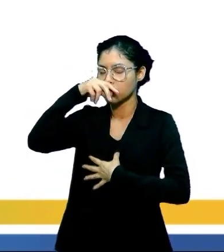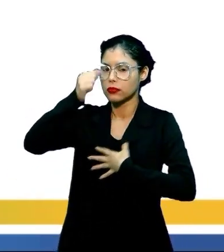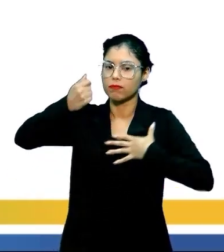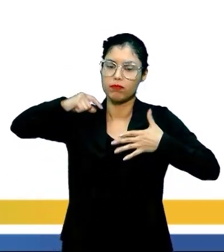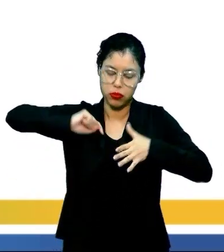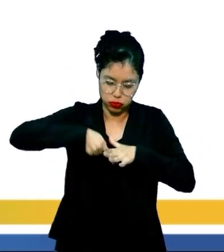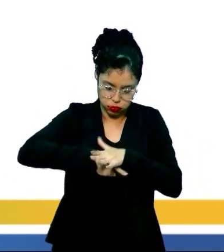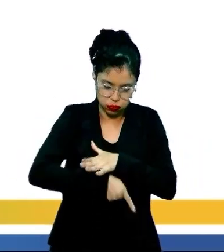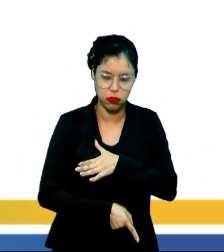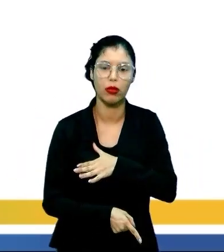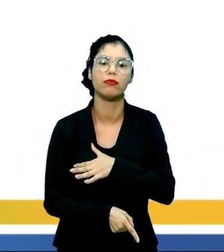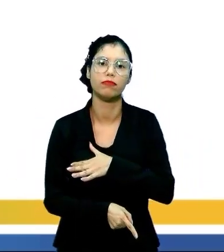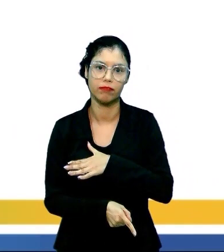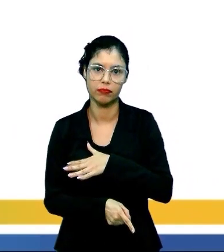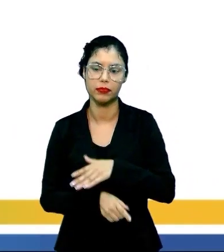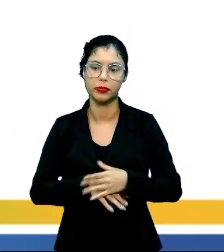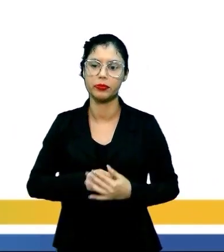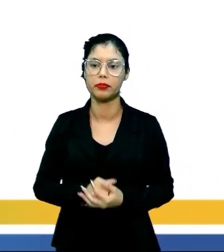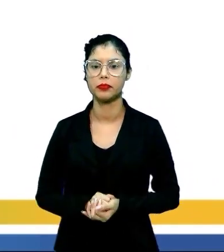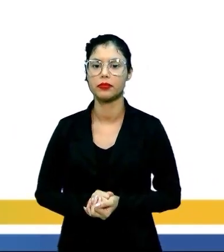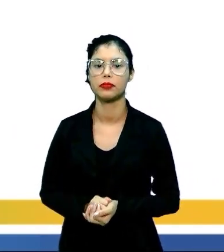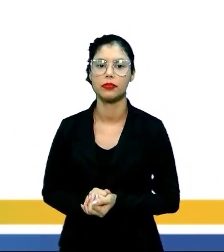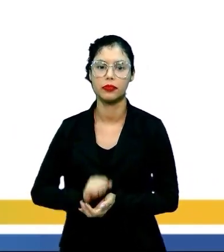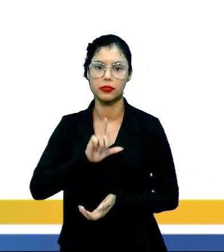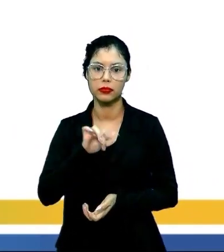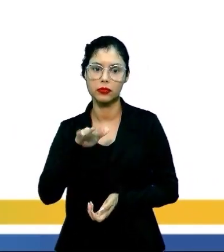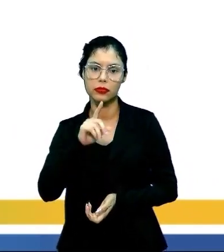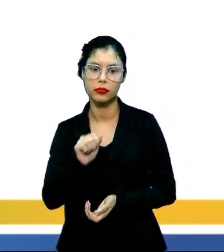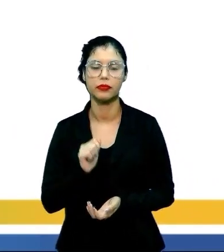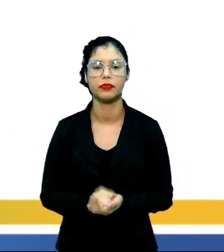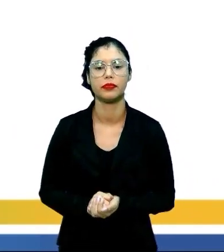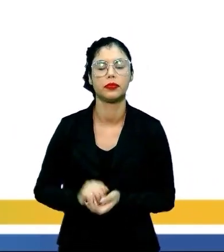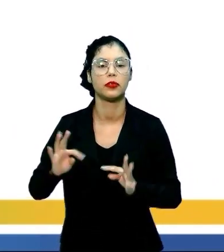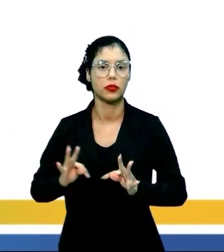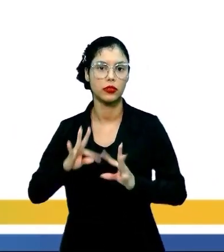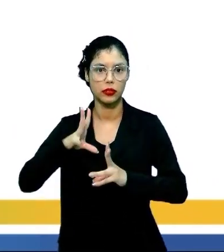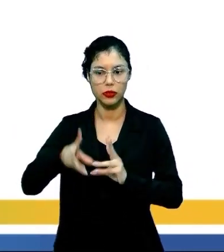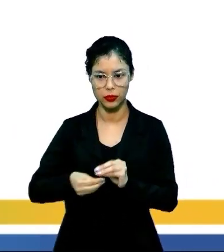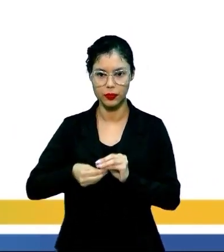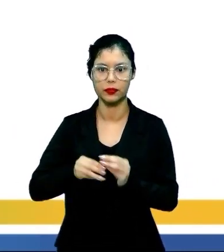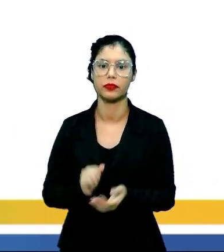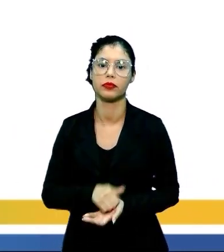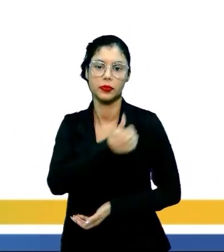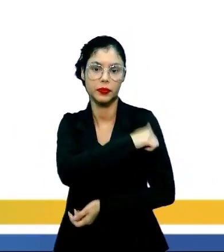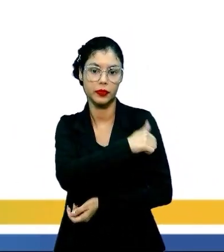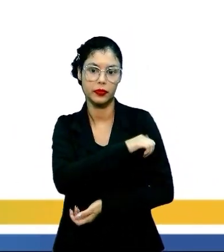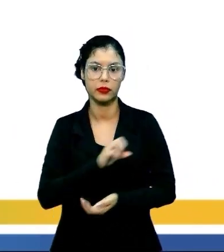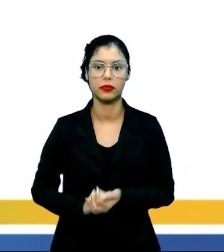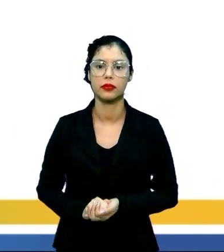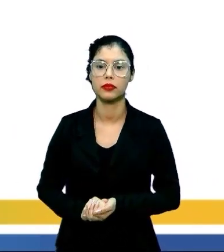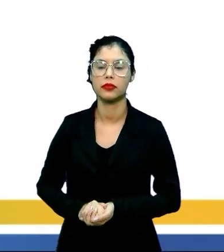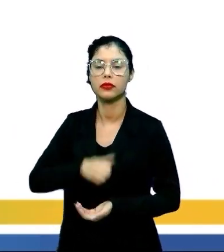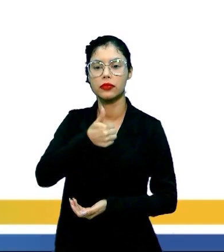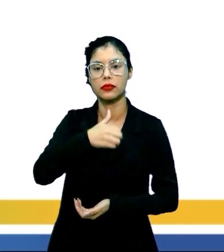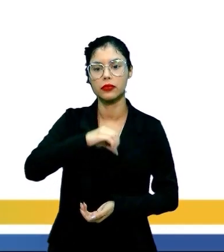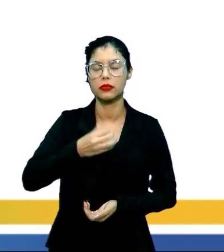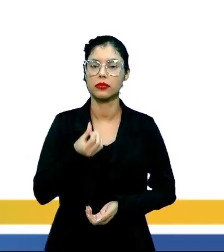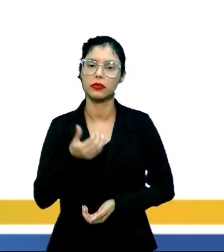suspiro como foi profundo. Cruz e Souza, obra completa, Rio de Janeiro, Nova Aguilar,